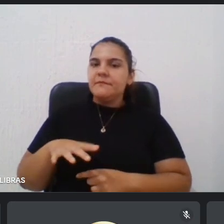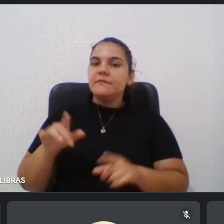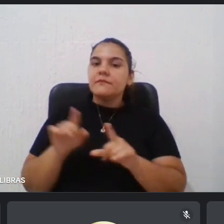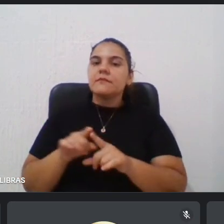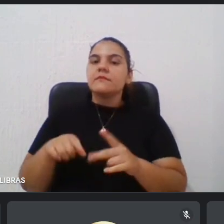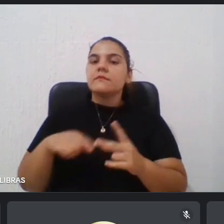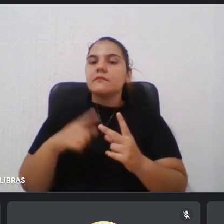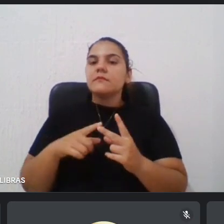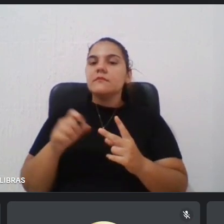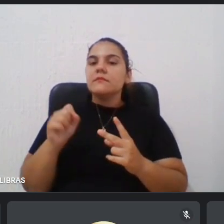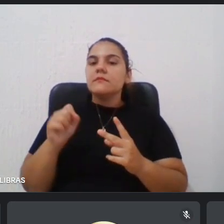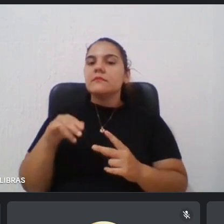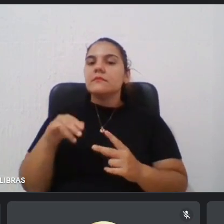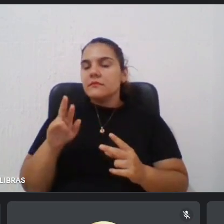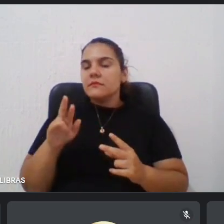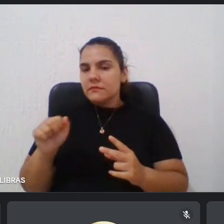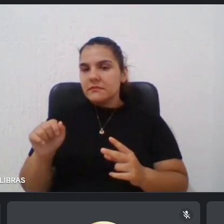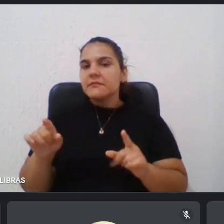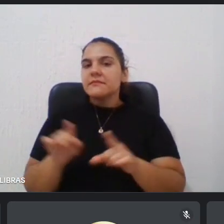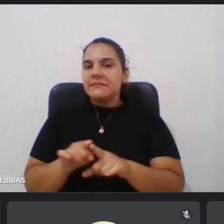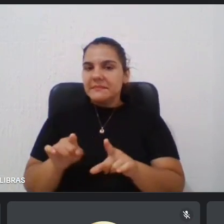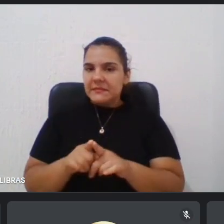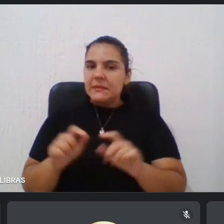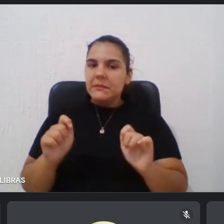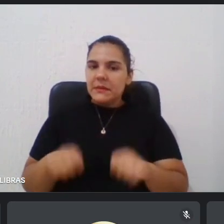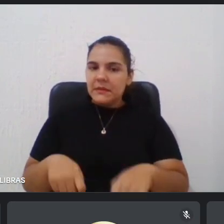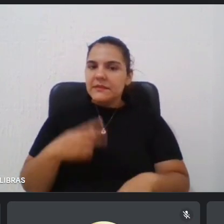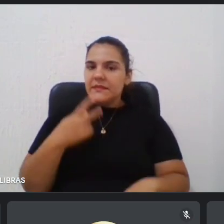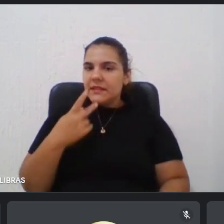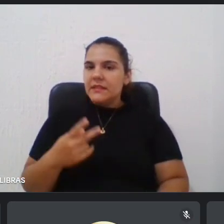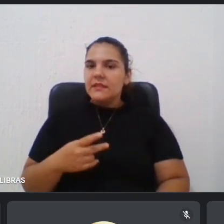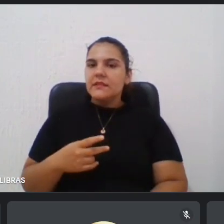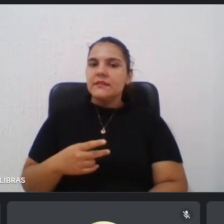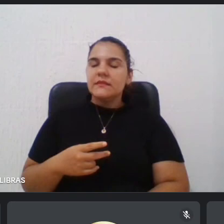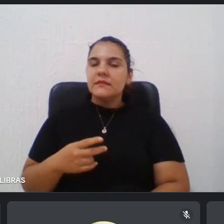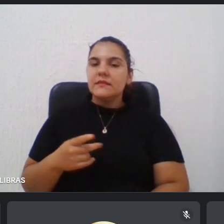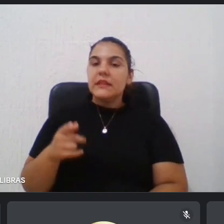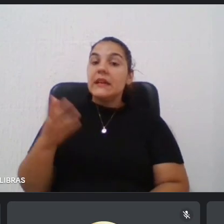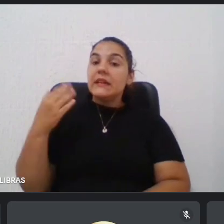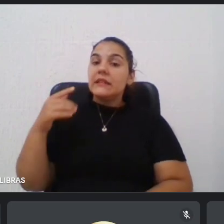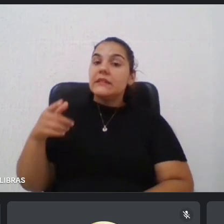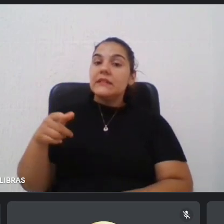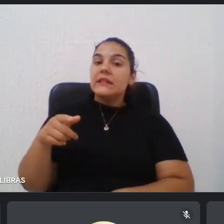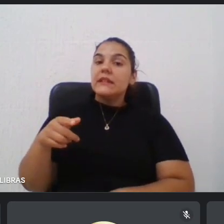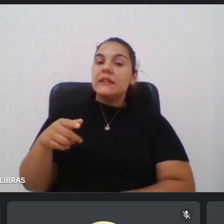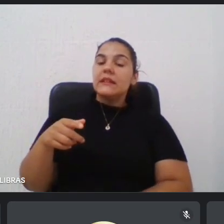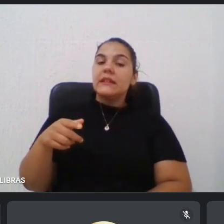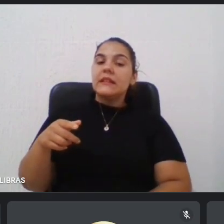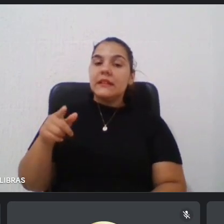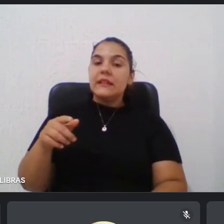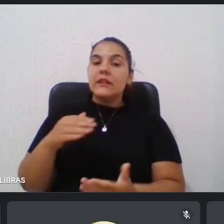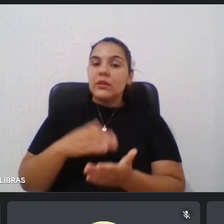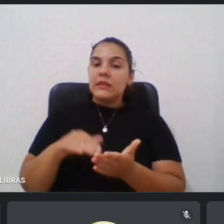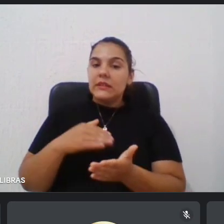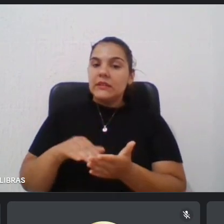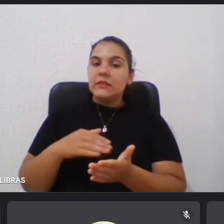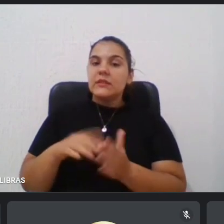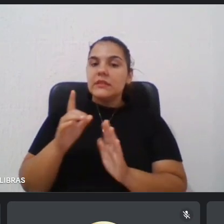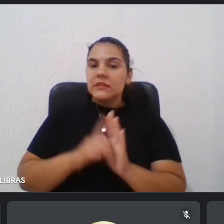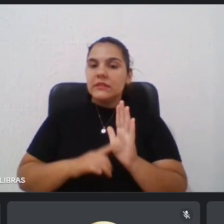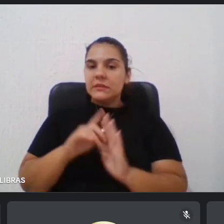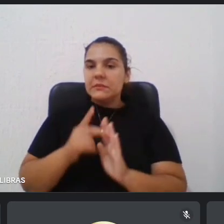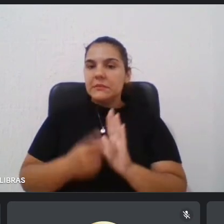depois pode falar também. Ela que, até pouco tempo, estava coordenadora de direitos humanos da CMG também. E quem mais